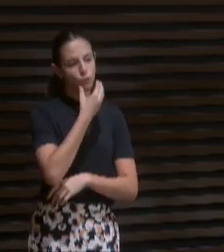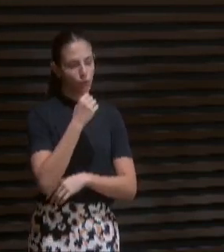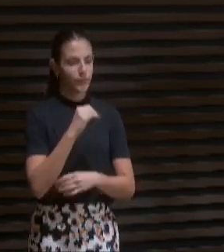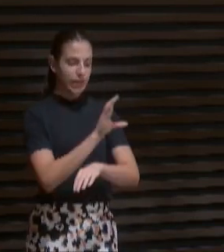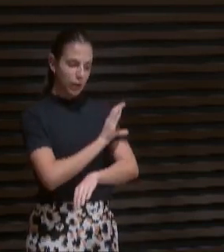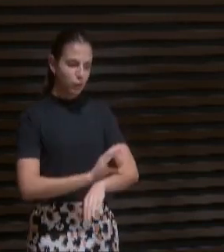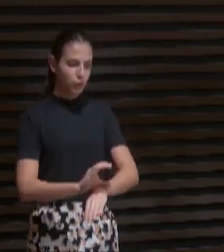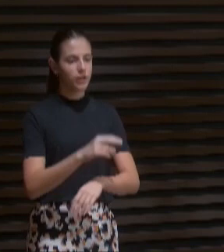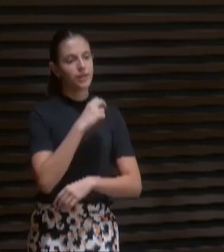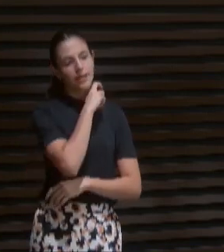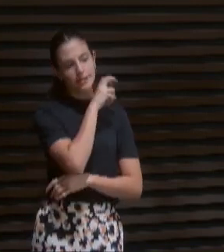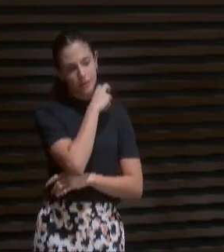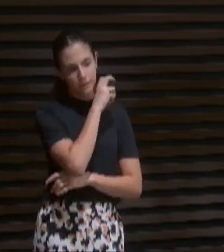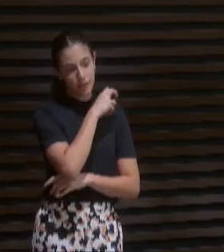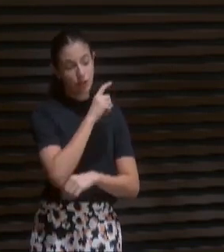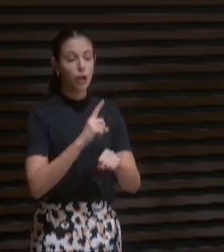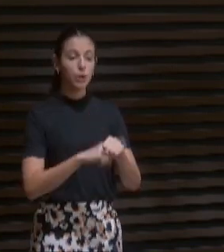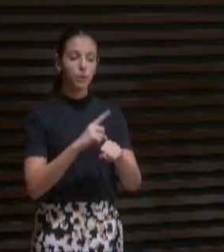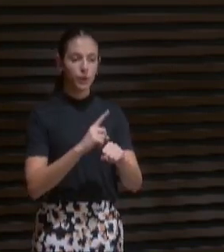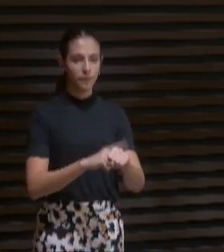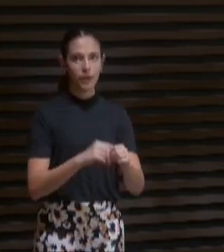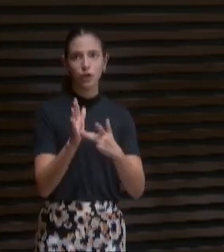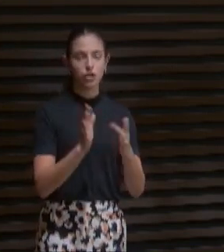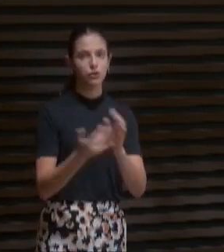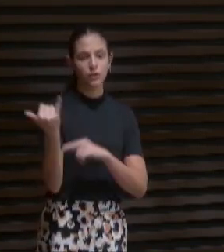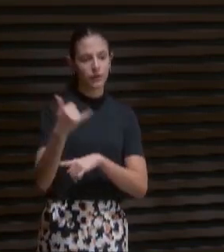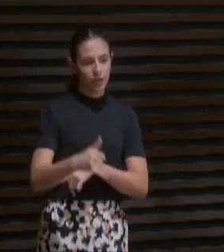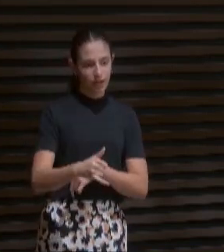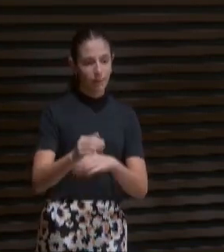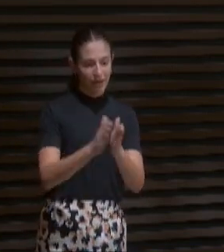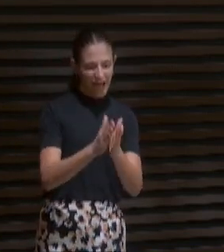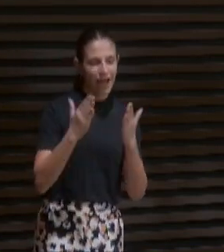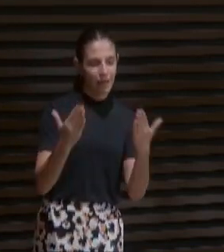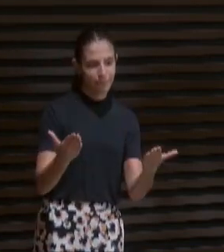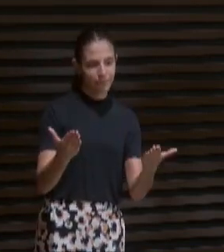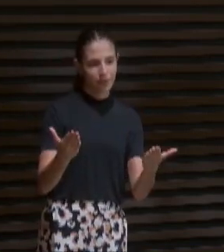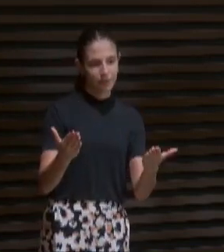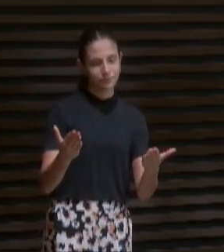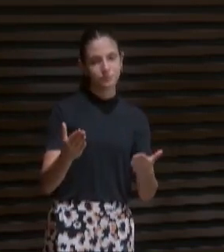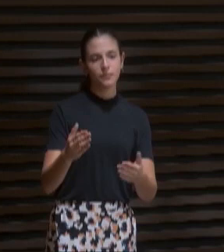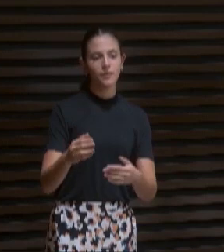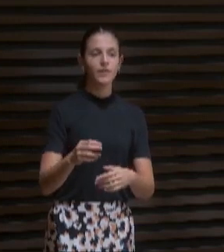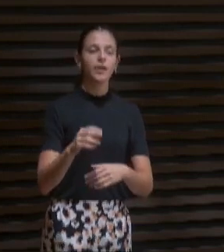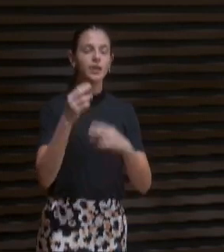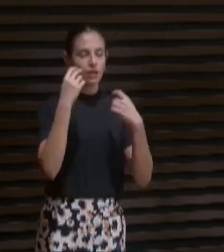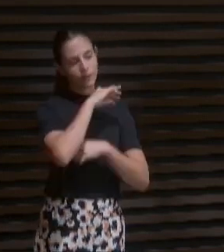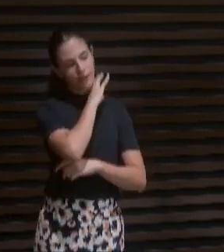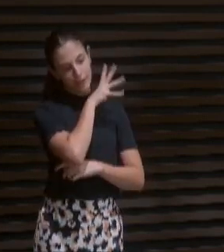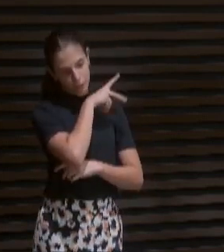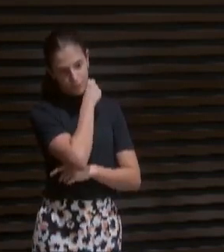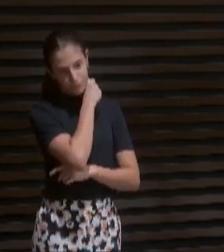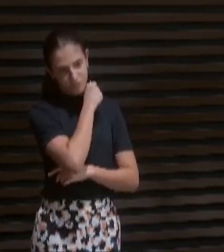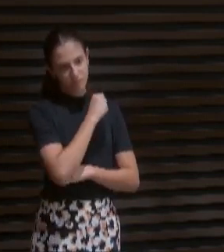E quando ele vier para abrir, ele é o leão. Não há